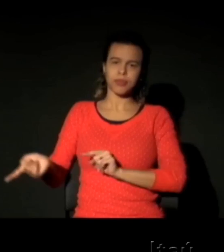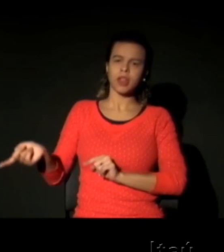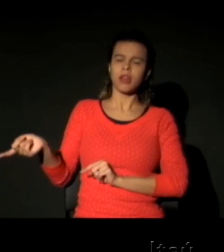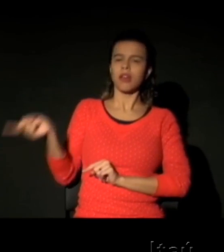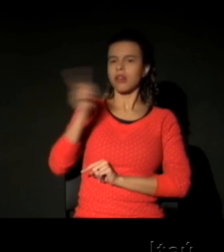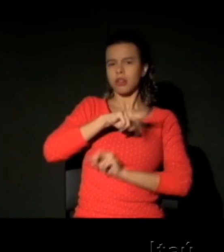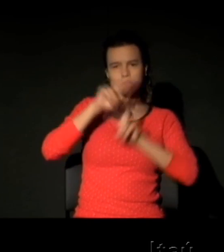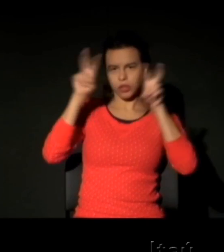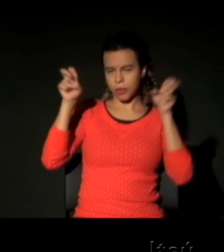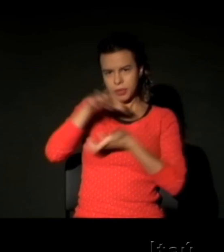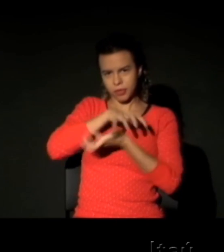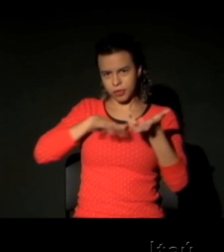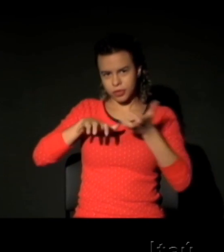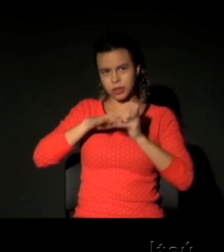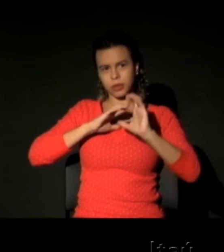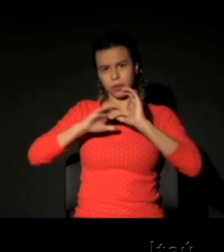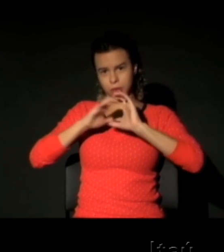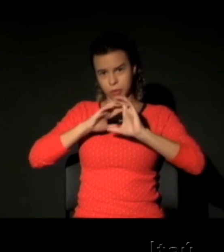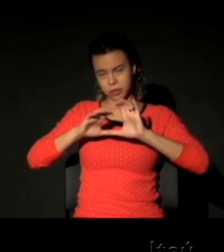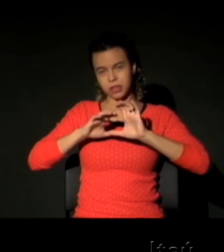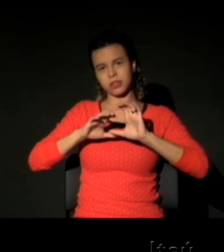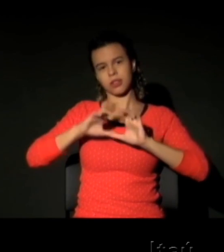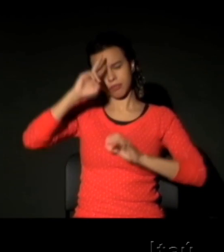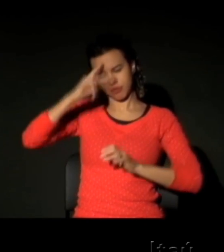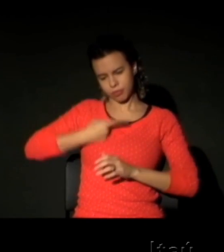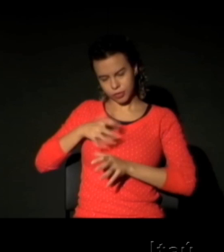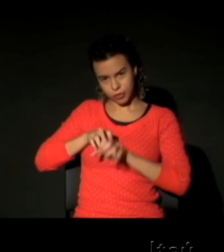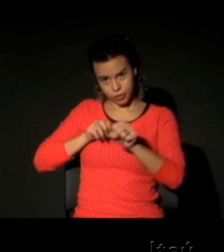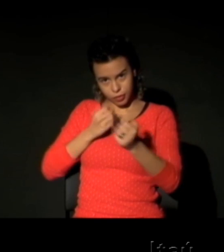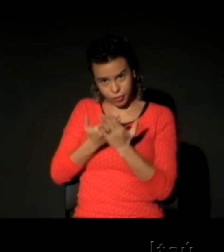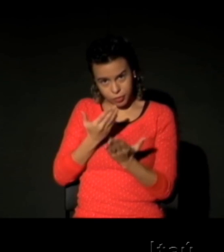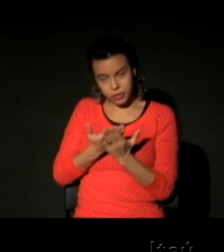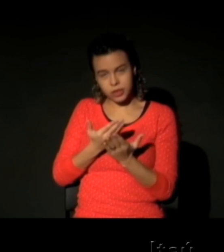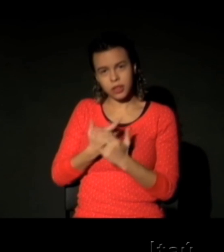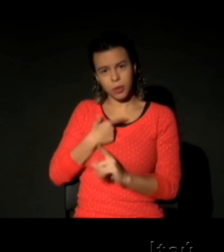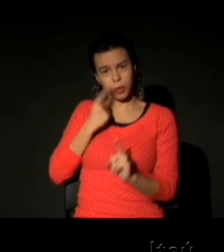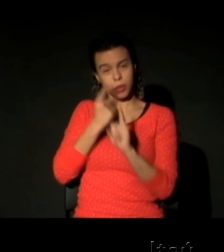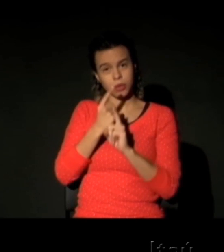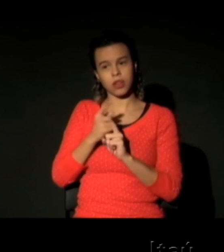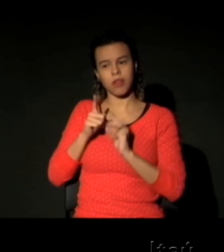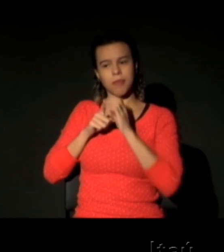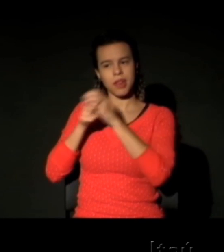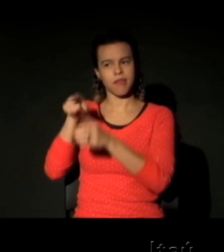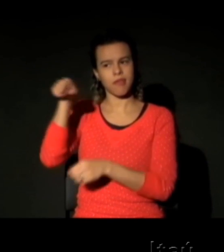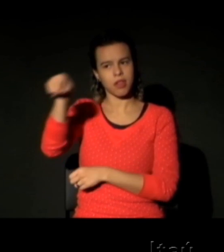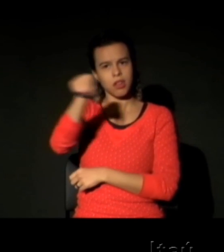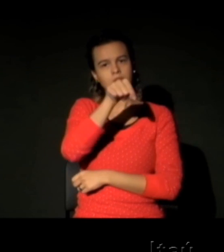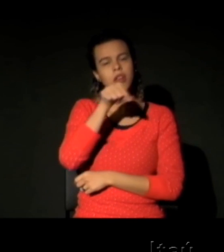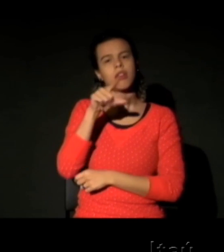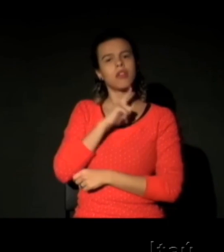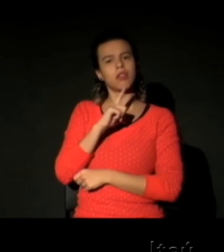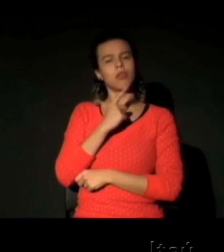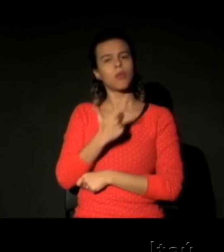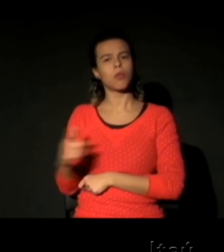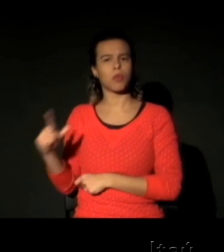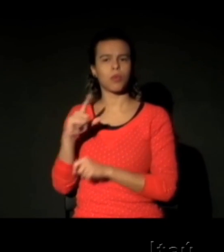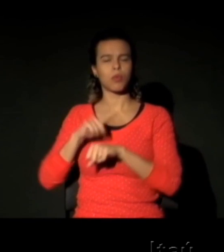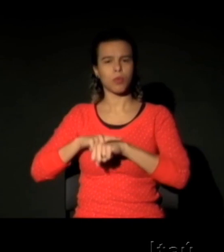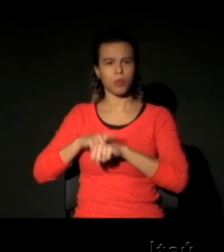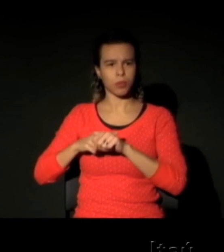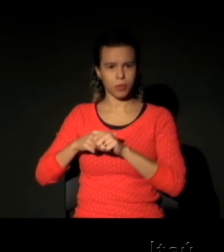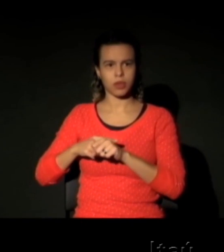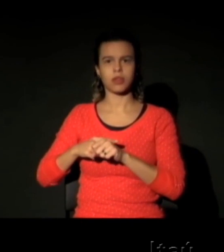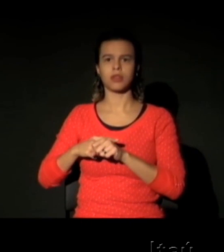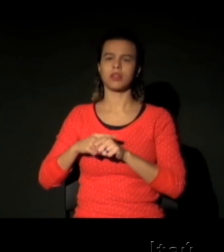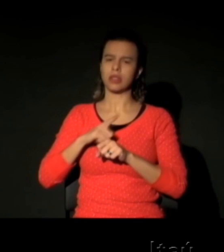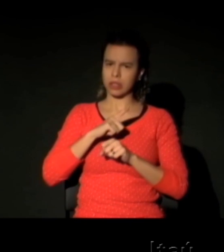comunicação e aut formação eu fui encontrar justamente né Eh na periferia um outro momento além desse comunitarismo